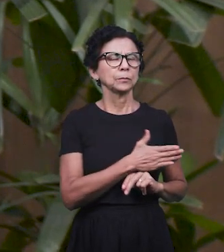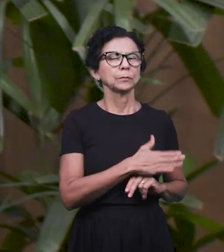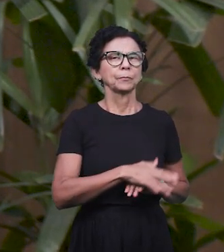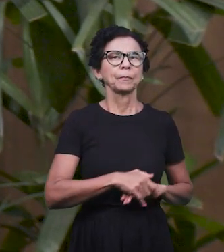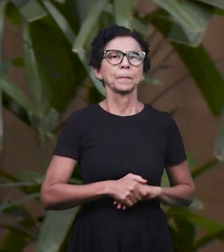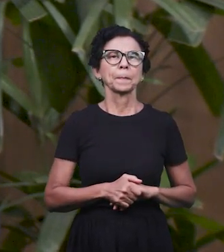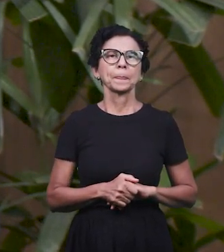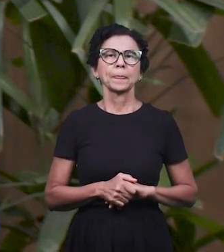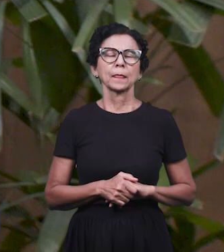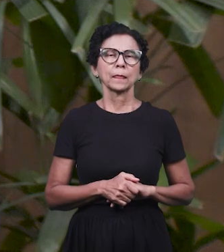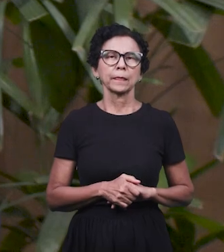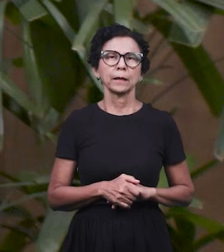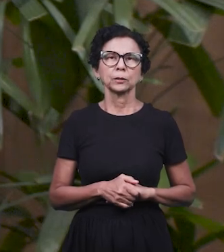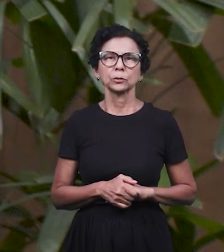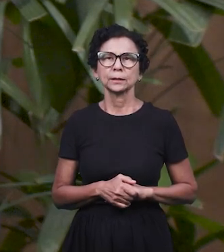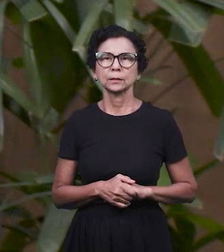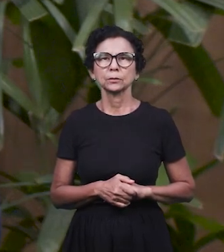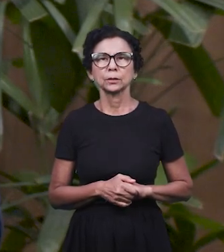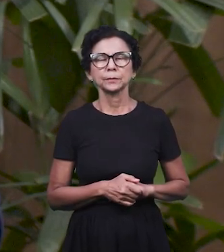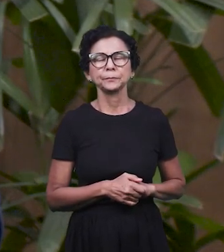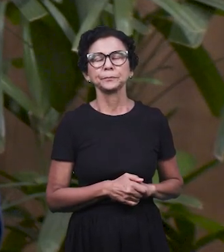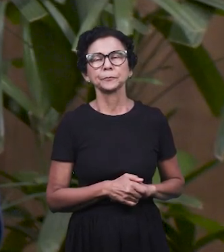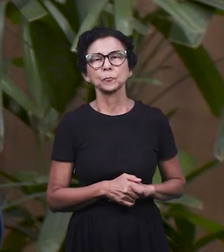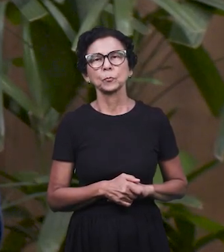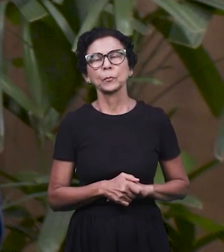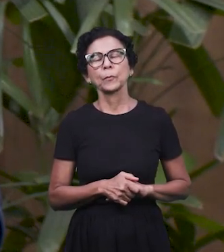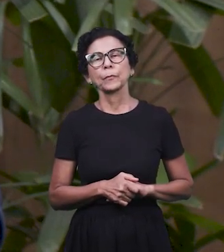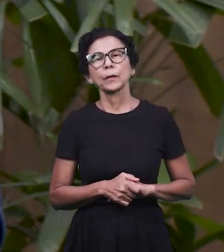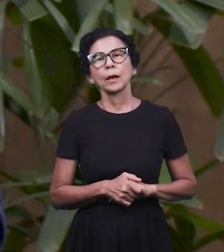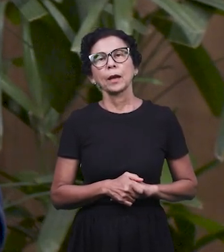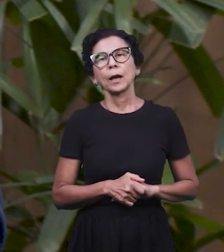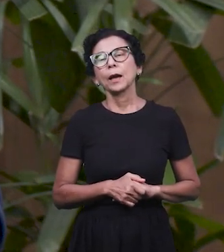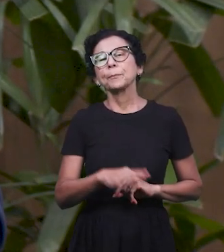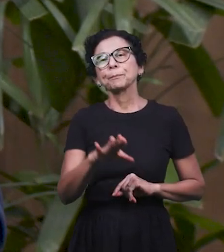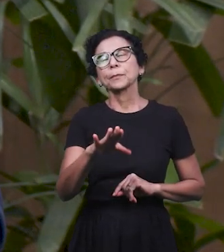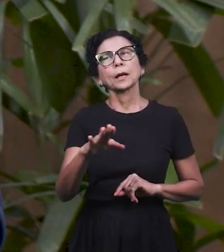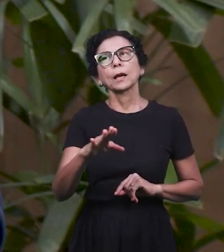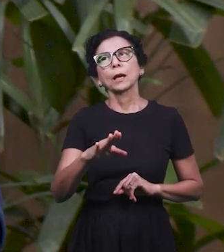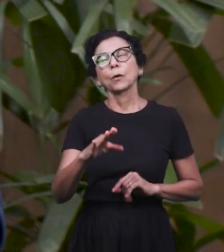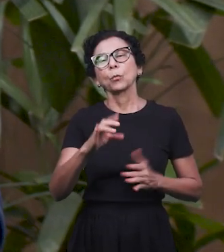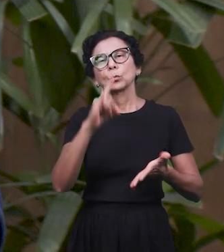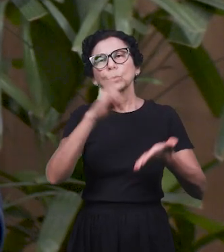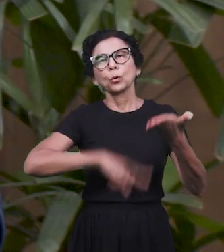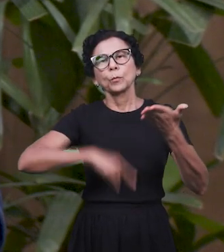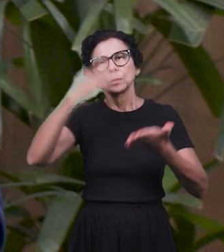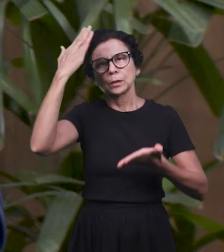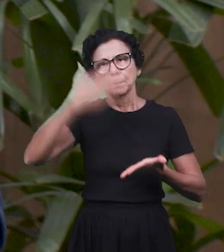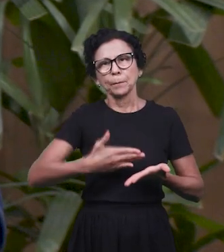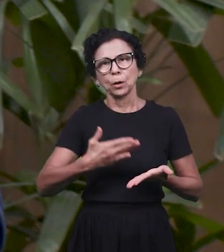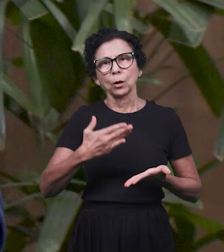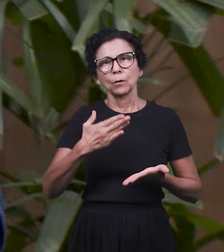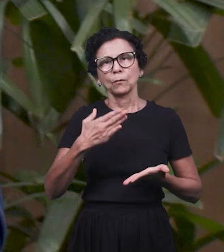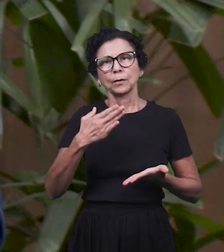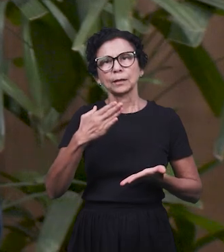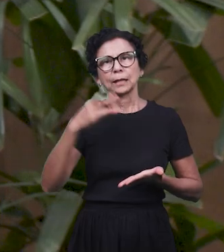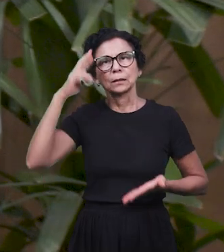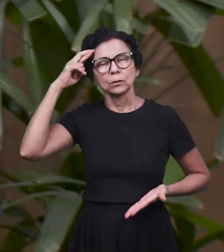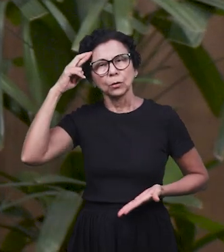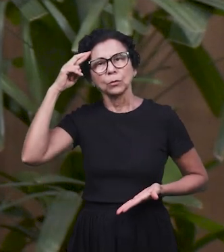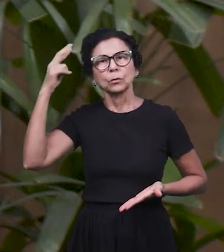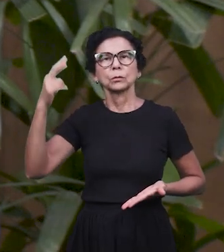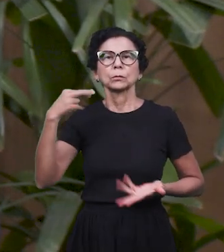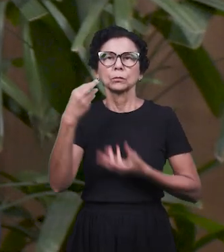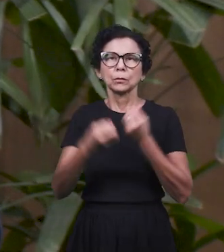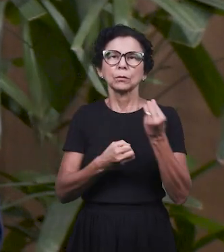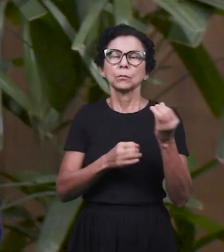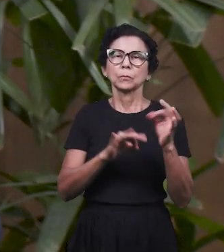que, né, ele tem a previsão legal, né, mas algumas pessoas às vezes não têm conhecimento de como que faz, como é o